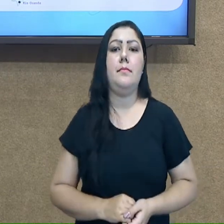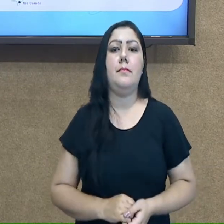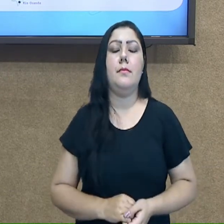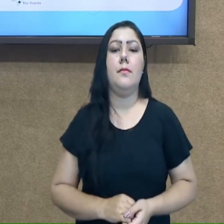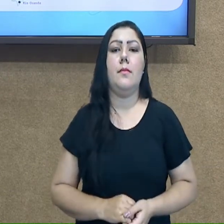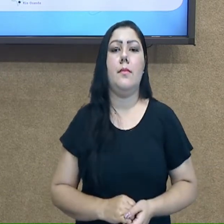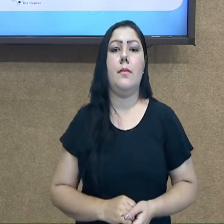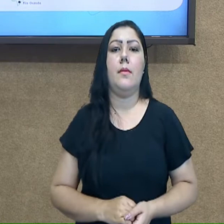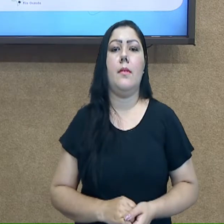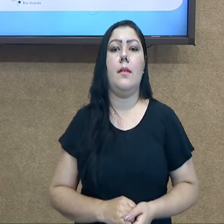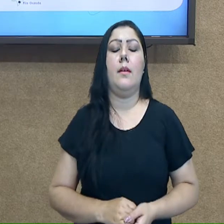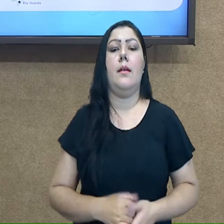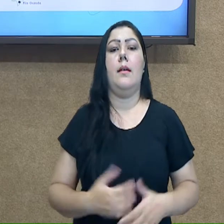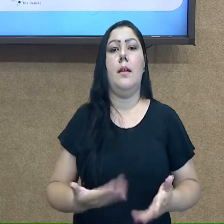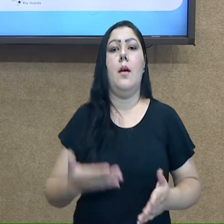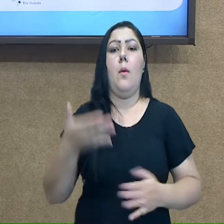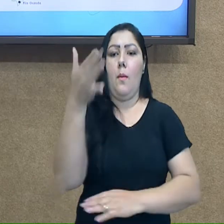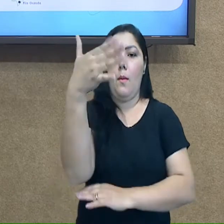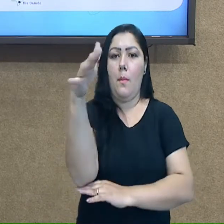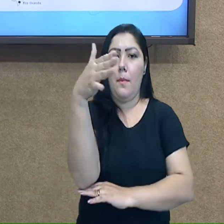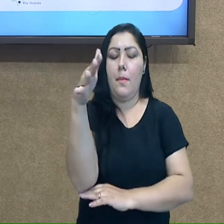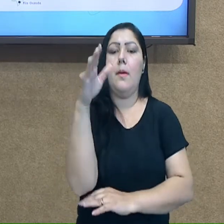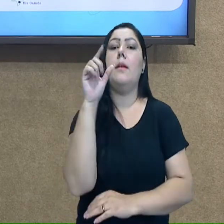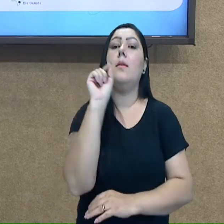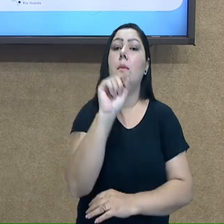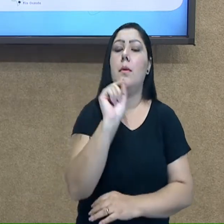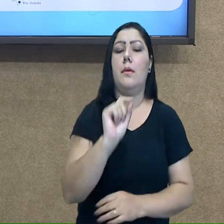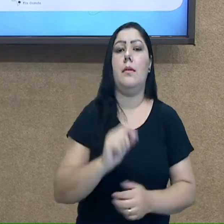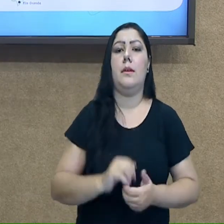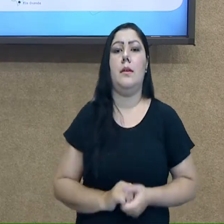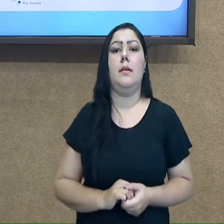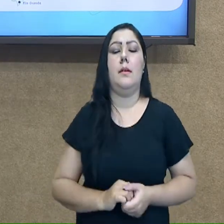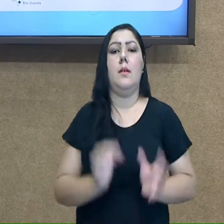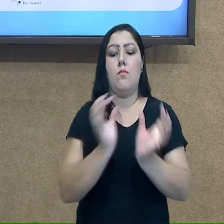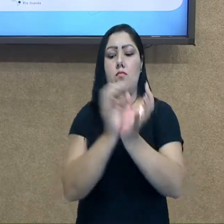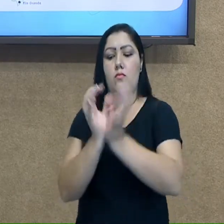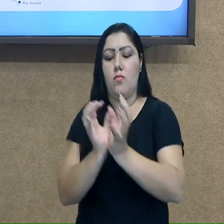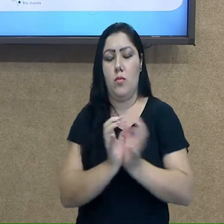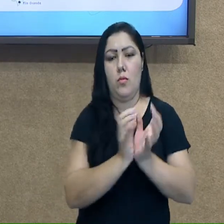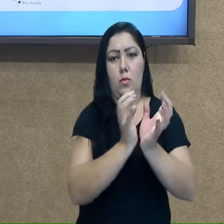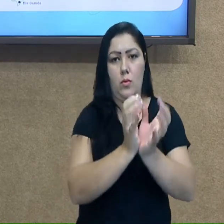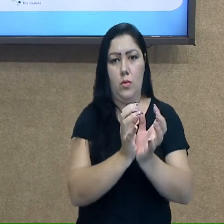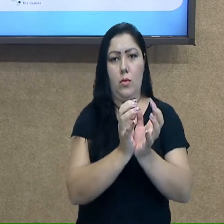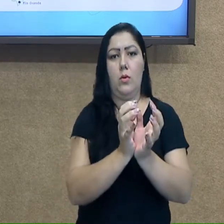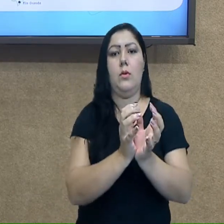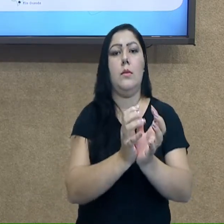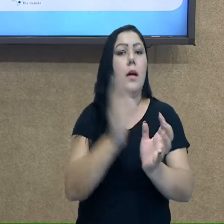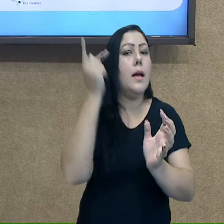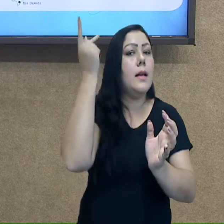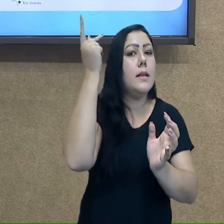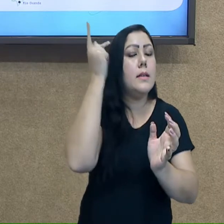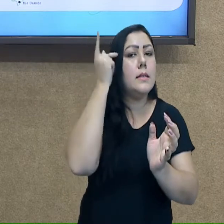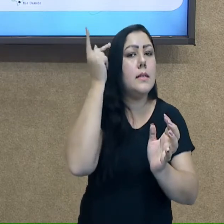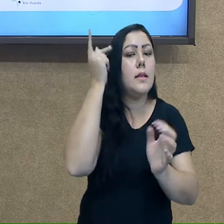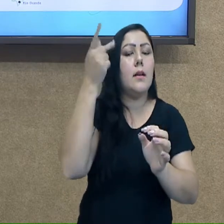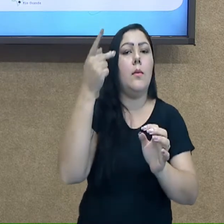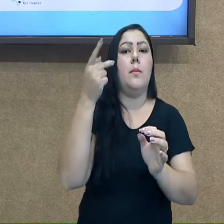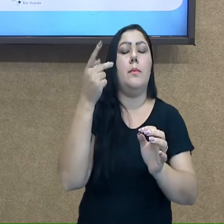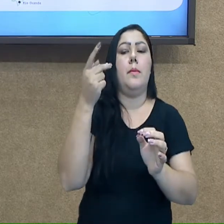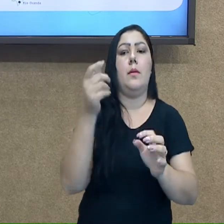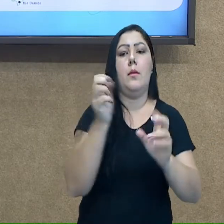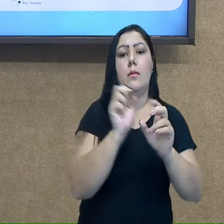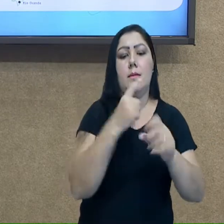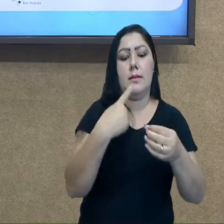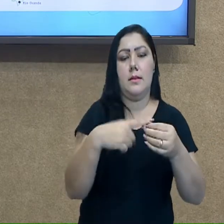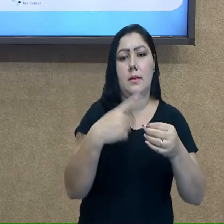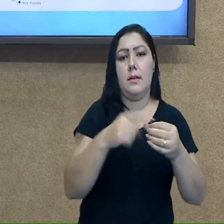bandeira, foram expedições que saíram da capitania de São Paulo em direção ao sertão